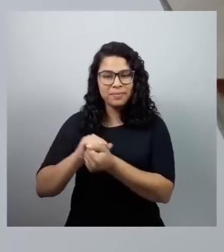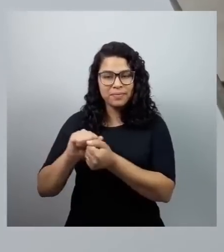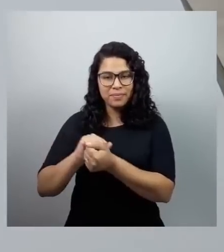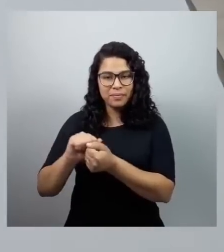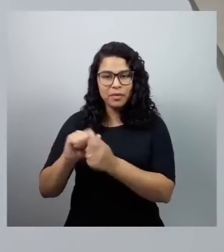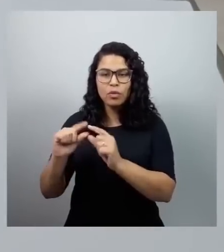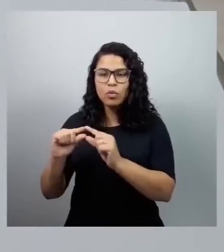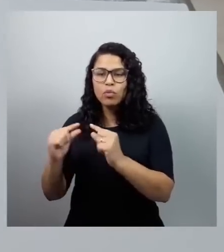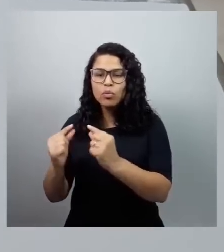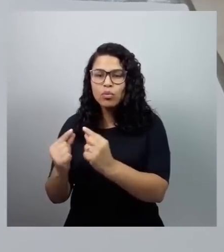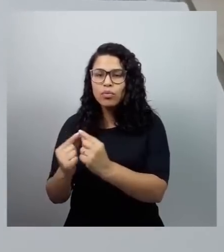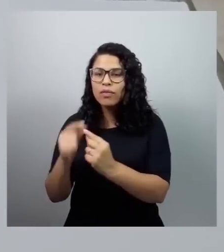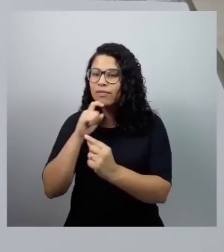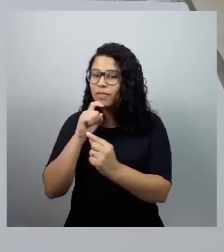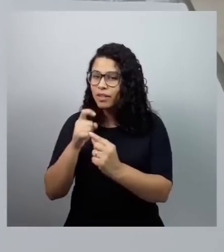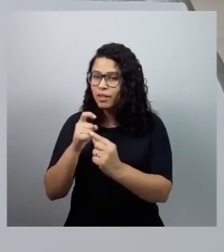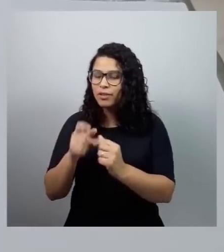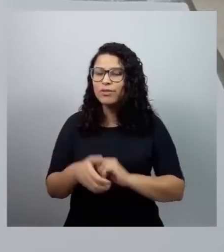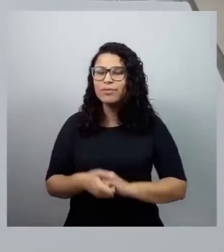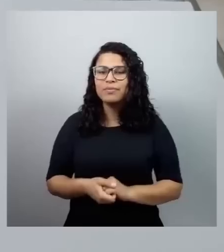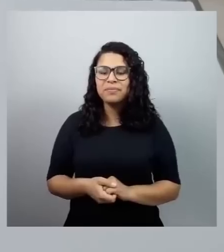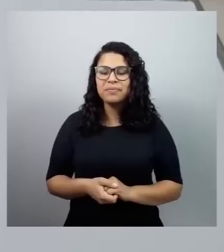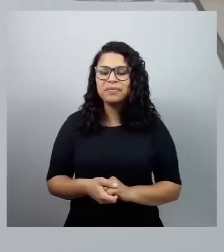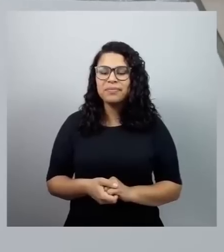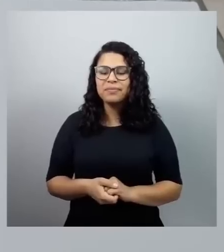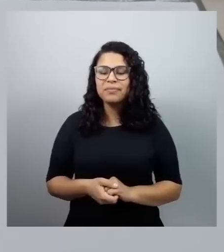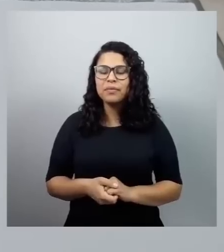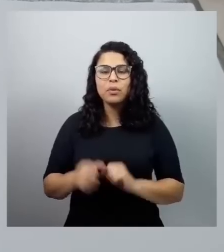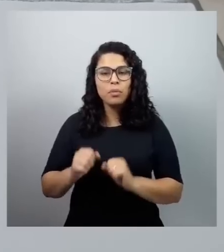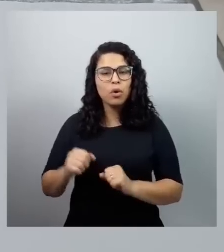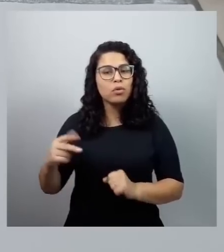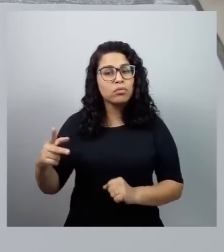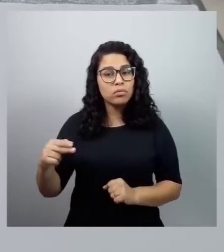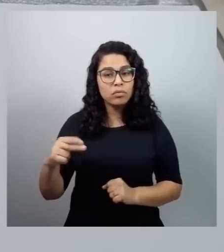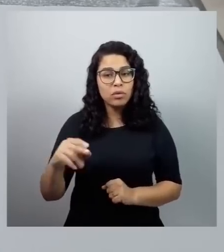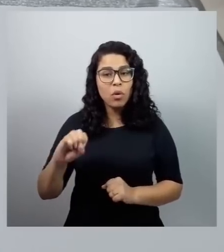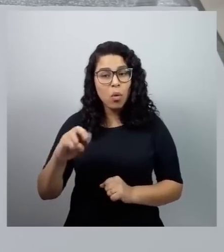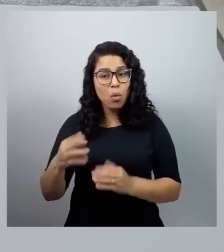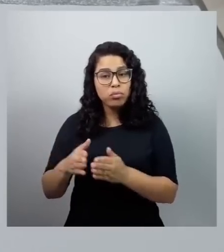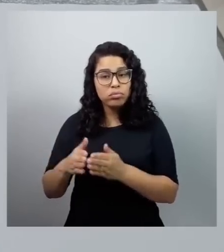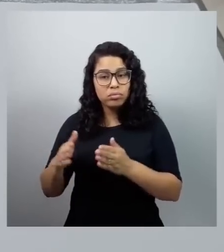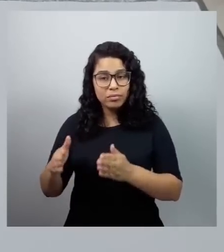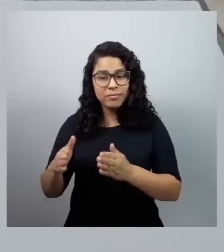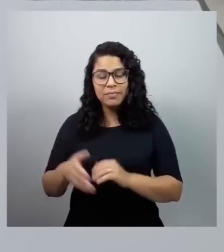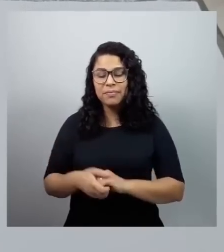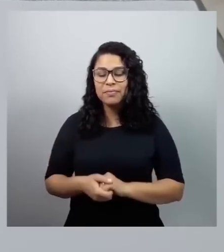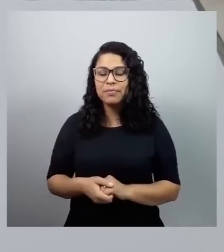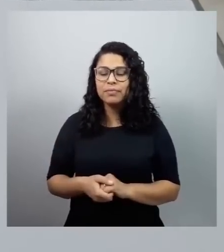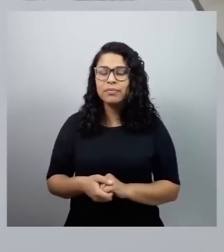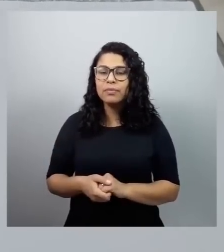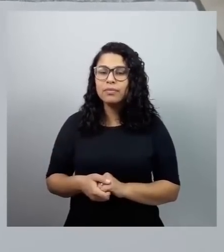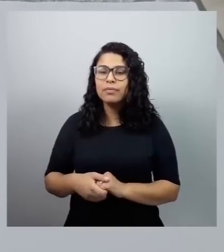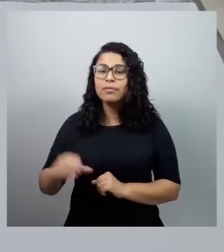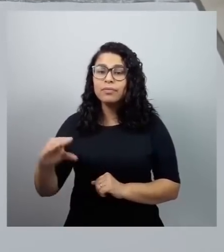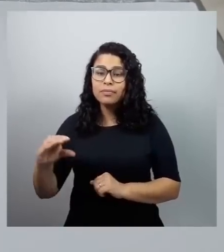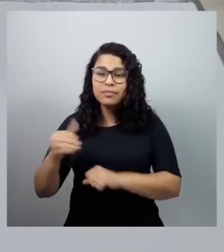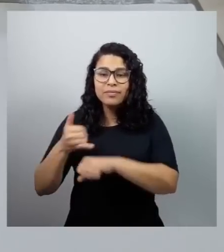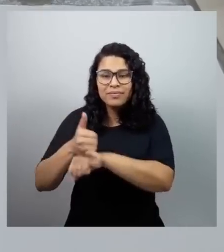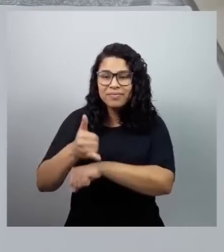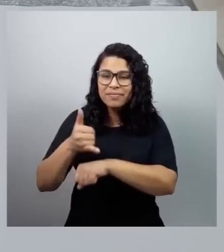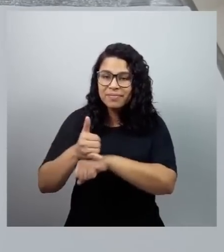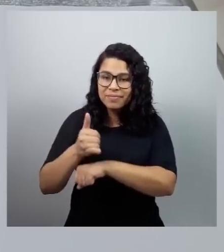tem essa partinha mais grossa, tá vendo? Pode ser cortadinho, pode ser inteira. Palinha de aço